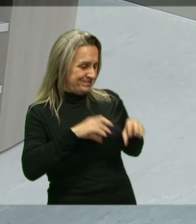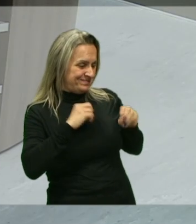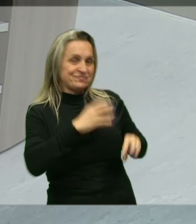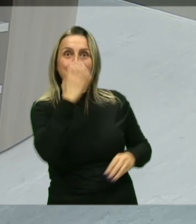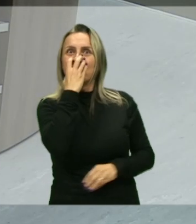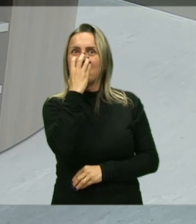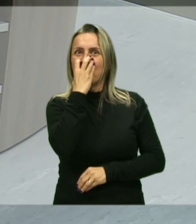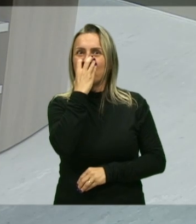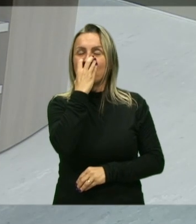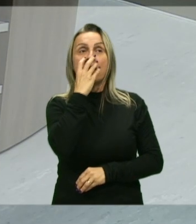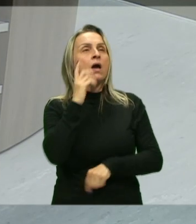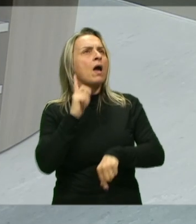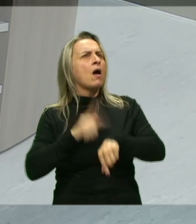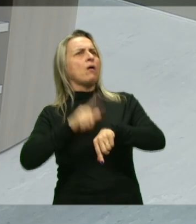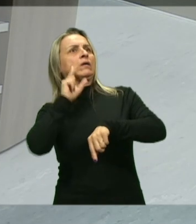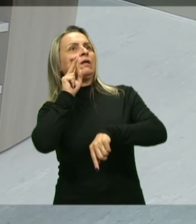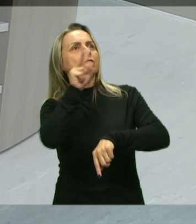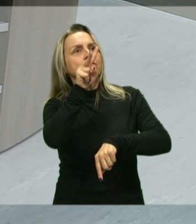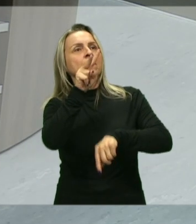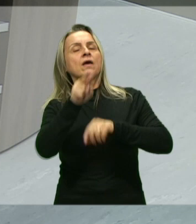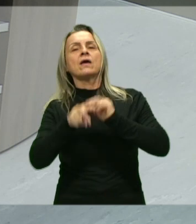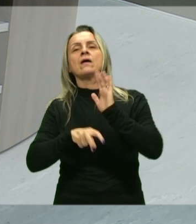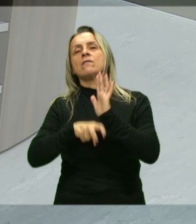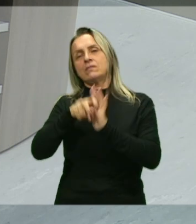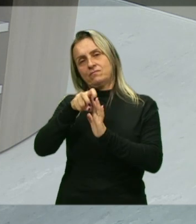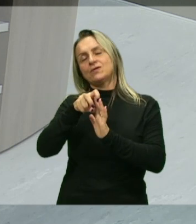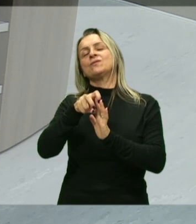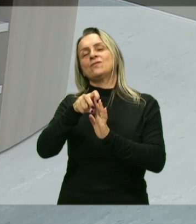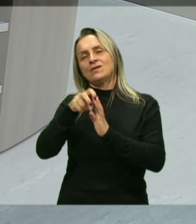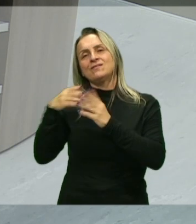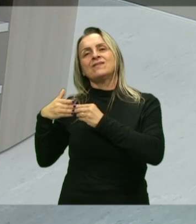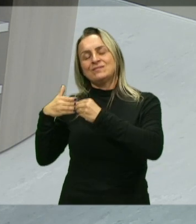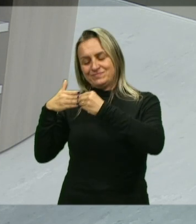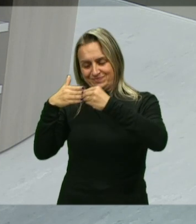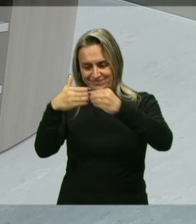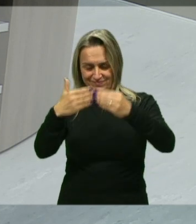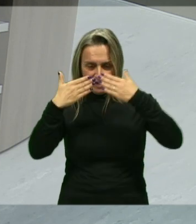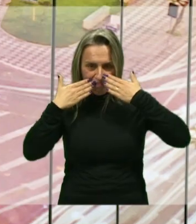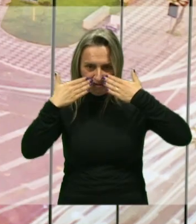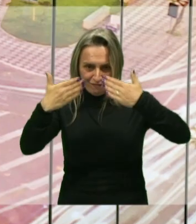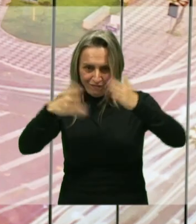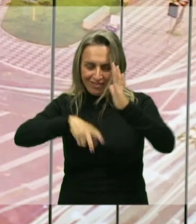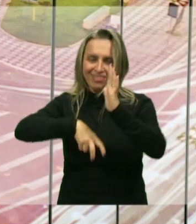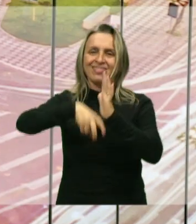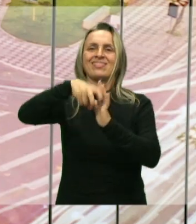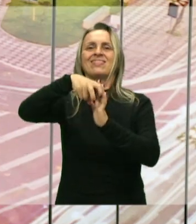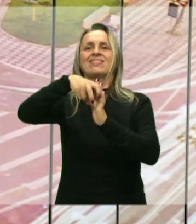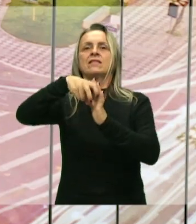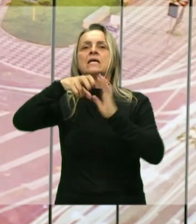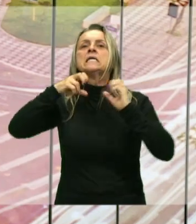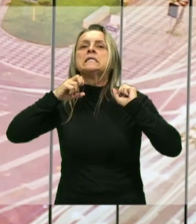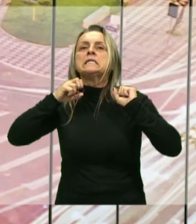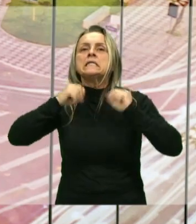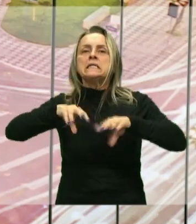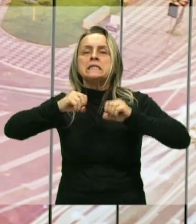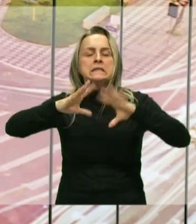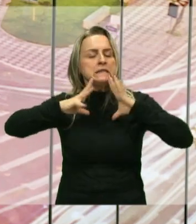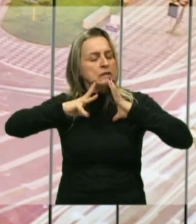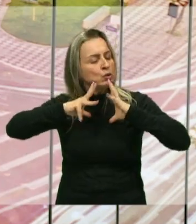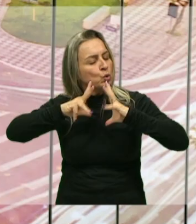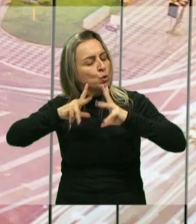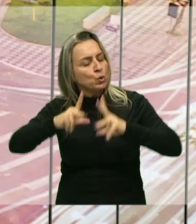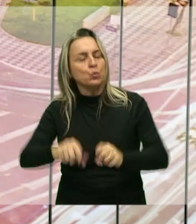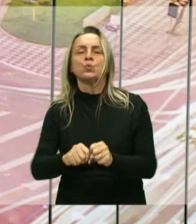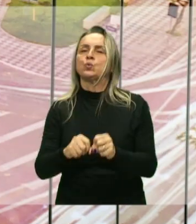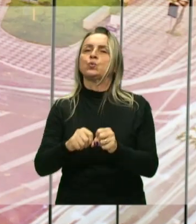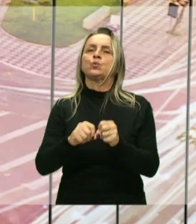cão, a hora que ele enxergar um elevador, ele vai te levar na frente do elevador. Né? Então, a gente ensina tudo para a pessoa manter os comandos que a gente fez com o cão durante